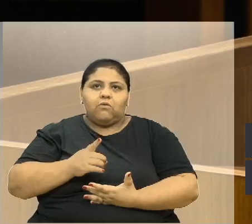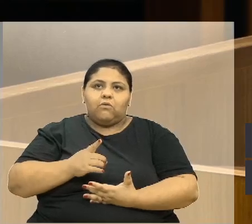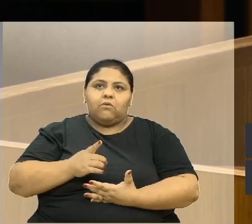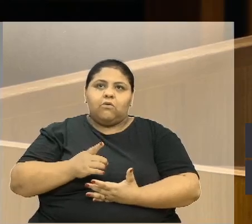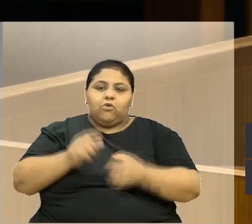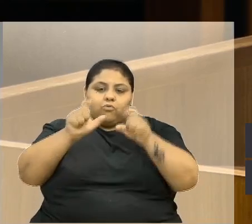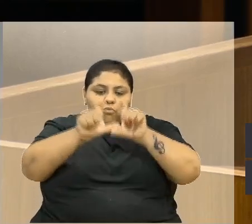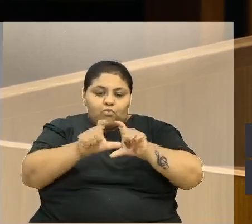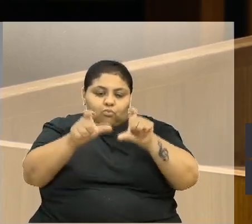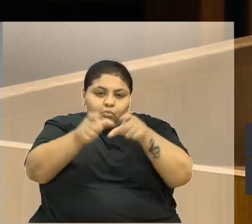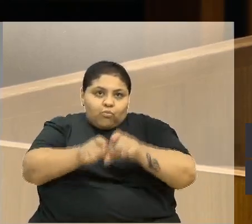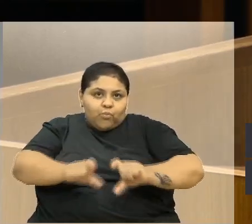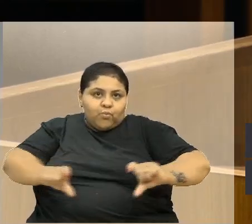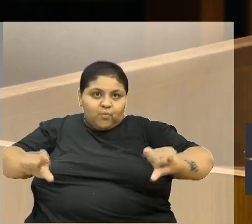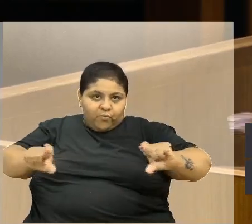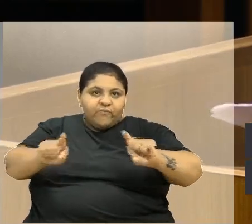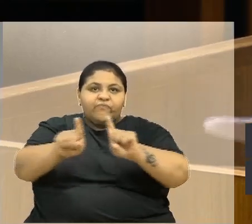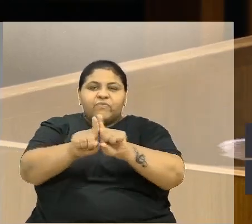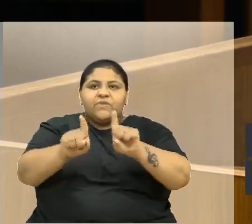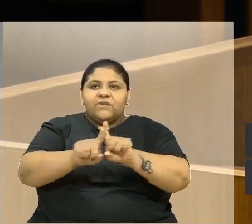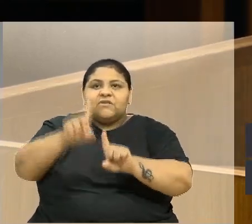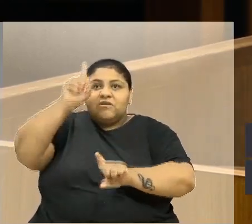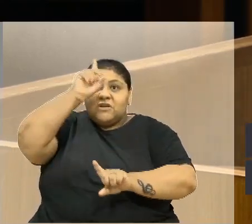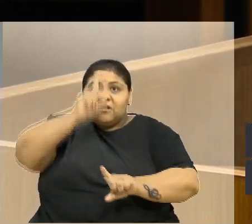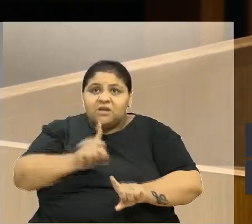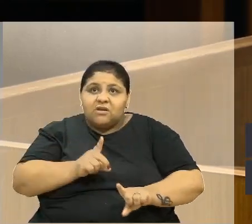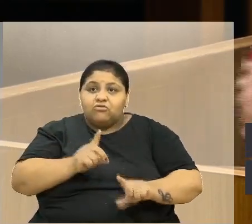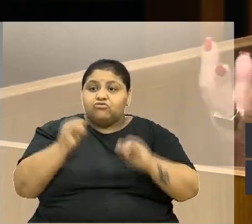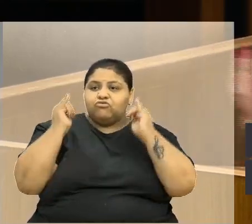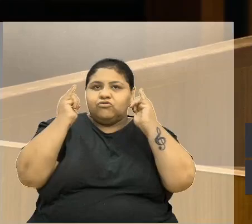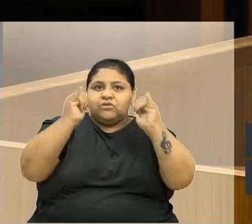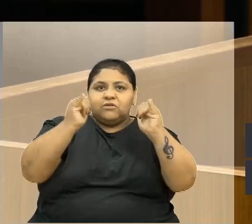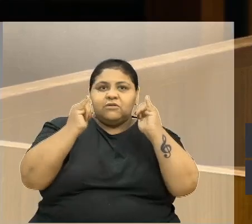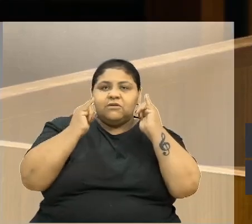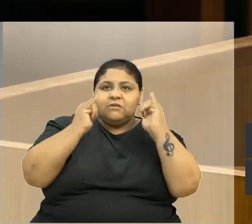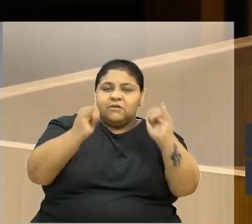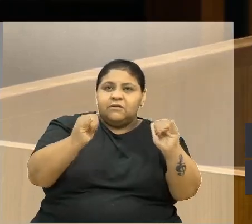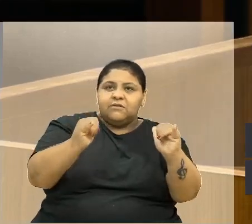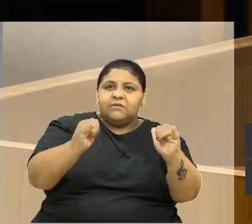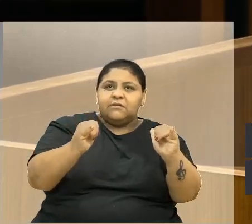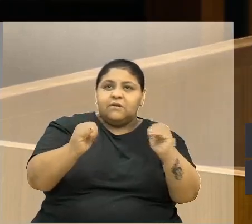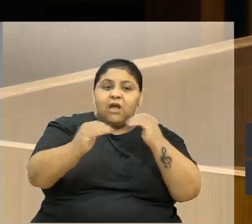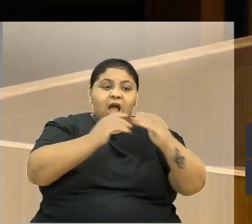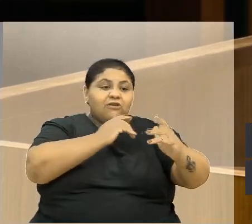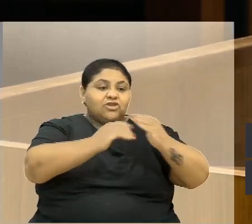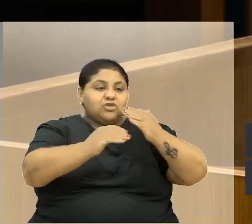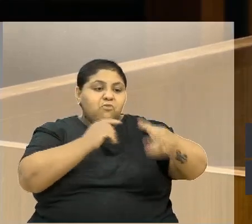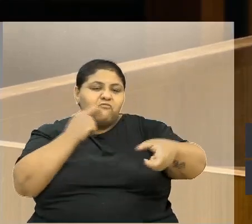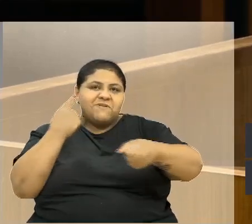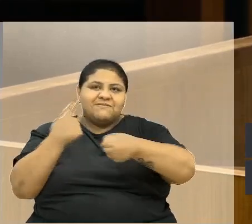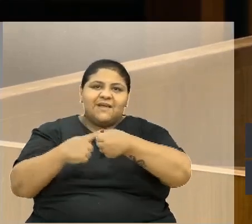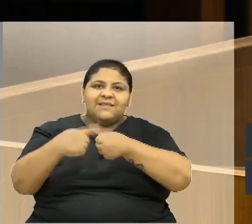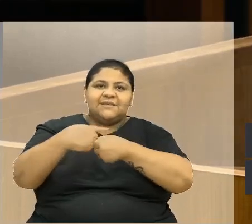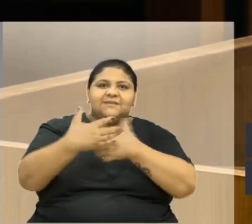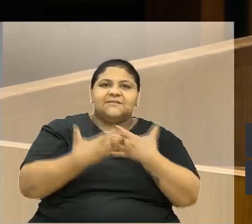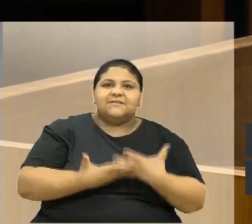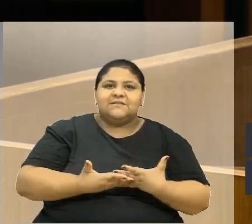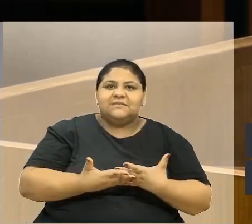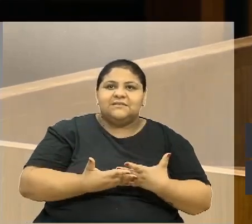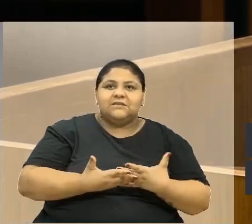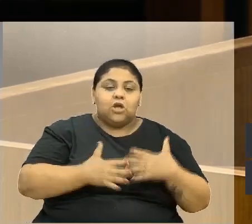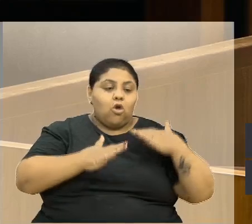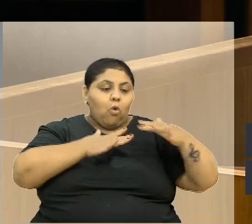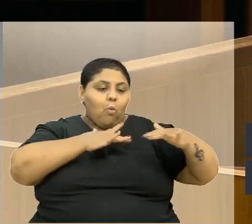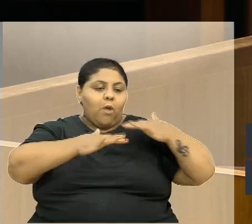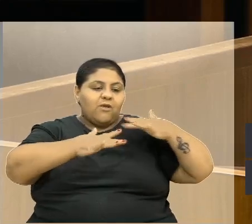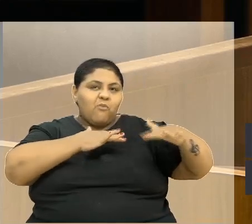saneamento básico. É o direito ao transporte, ao se movimentar na cidade. A